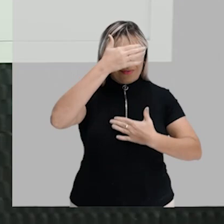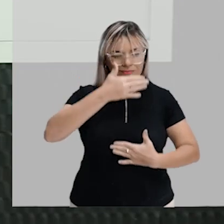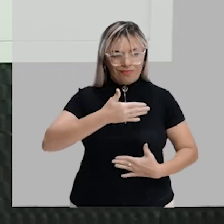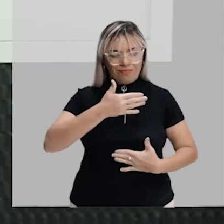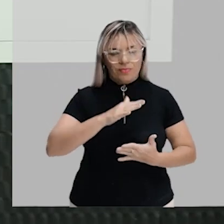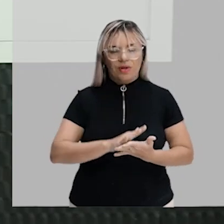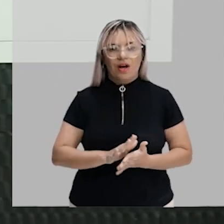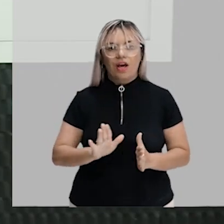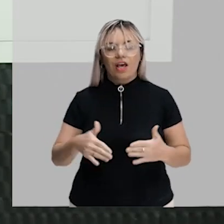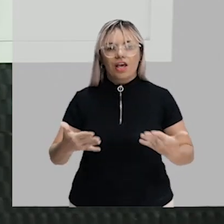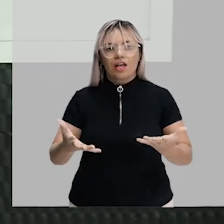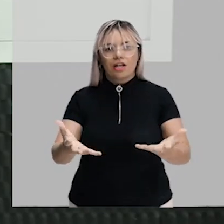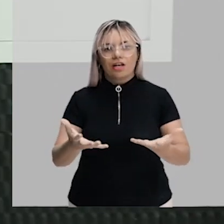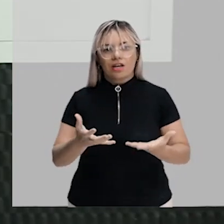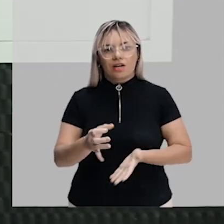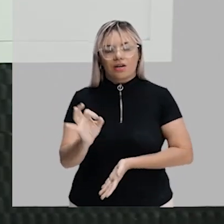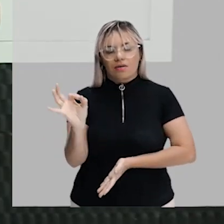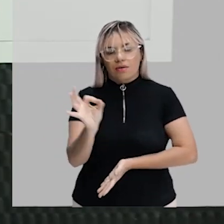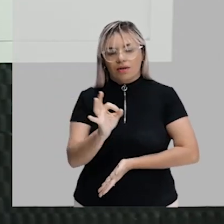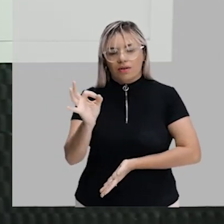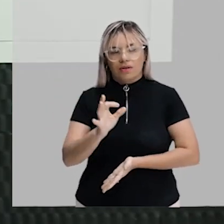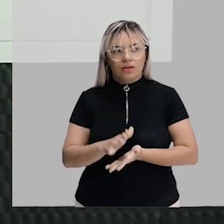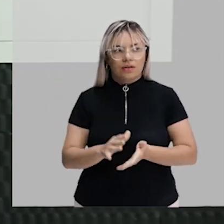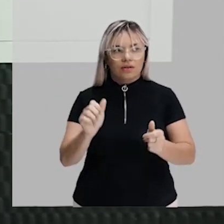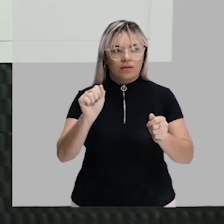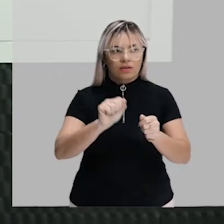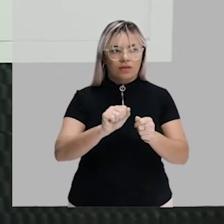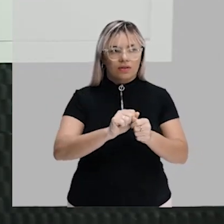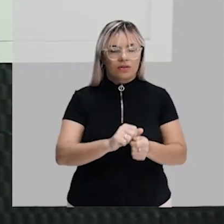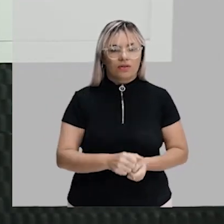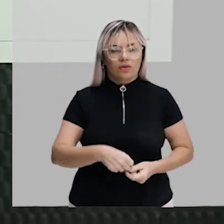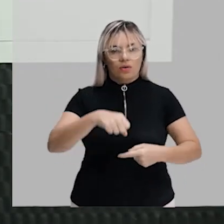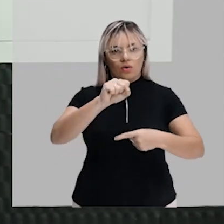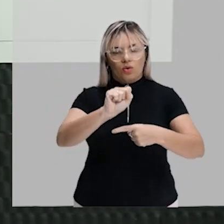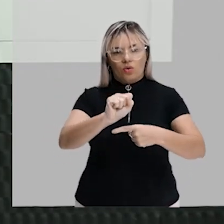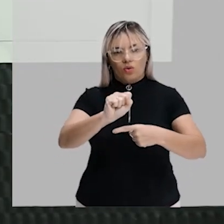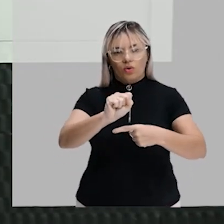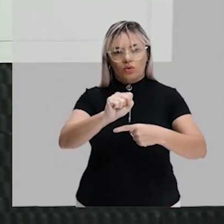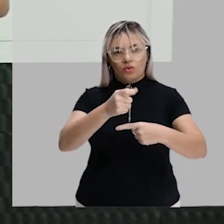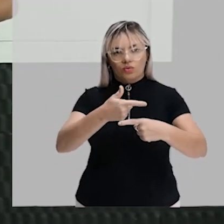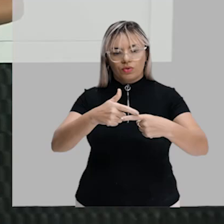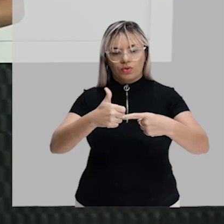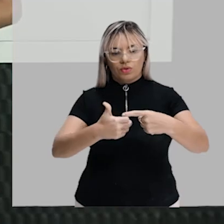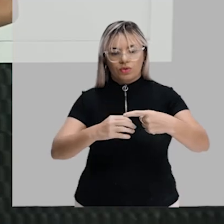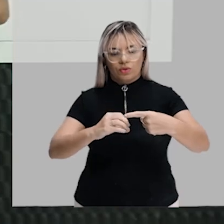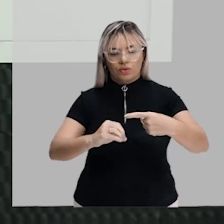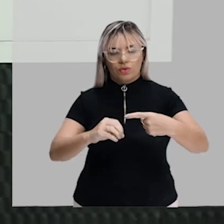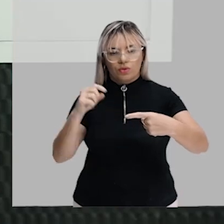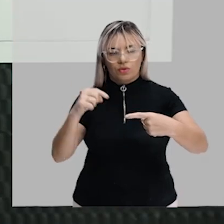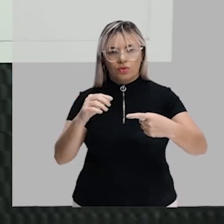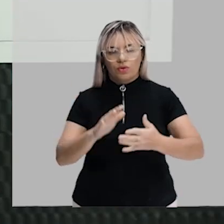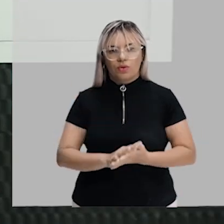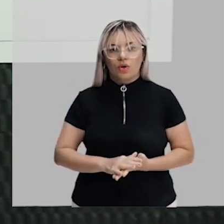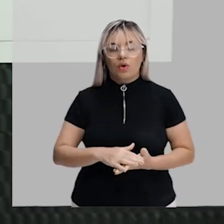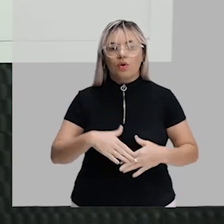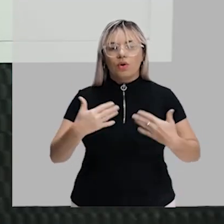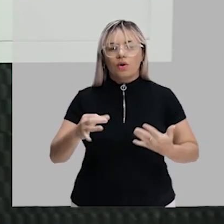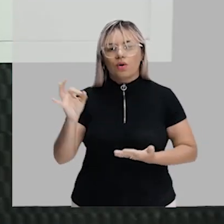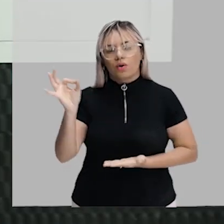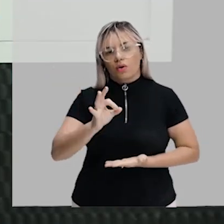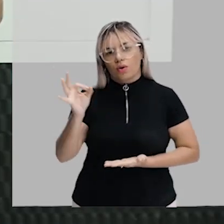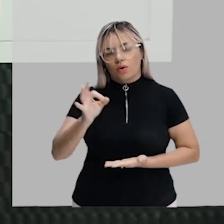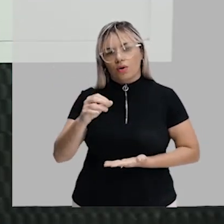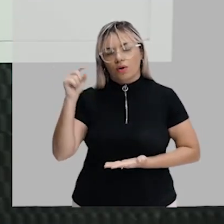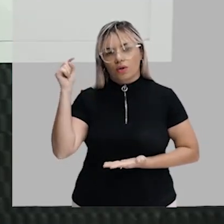em termos percentuais. Ora, você vai fazer o seguinte, ó, o que é uma porcentagem? Não é uma fração cujo denominador é